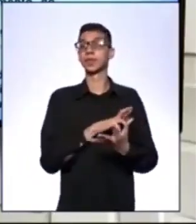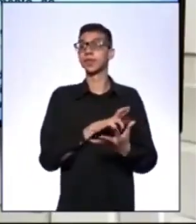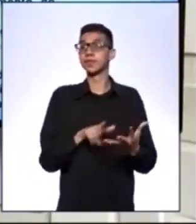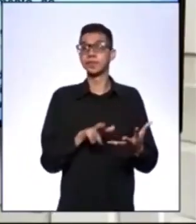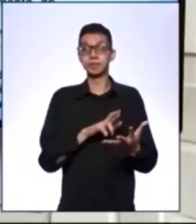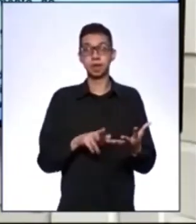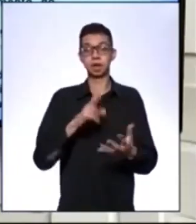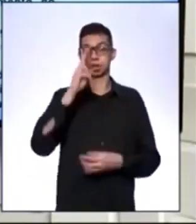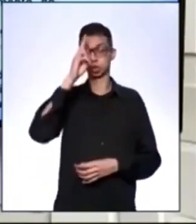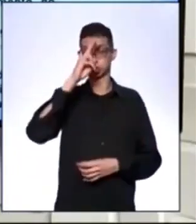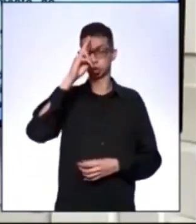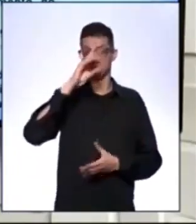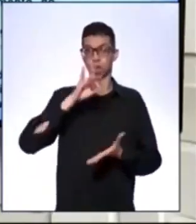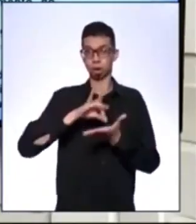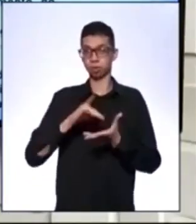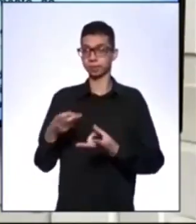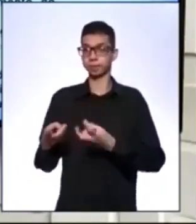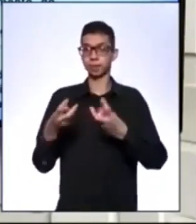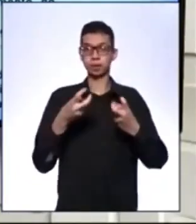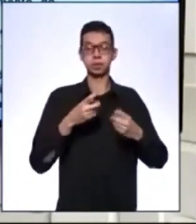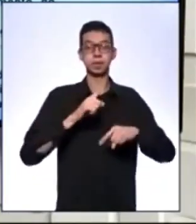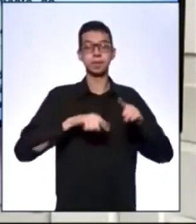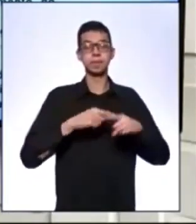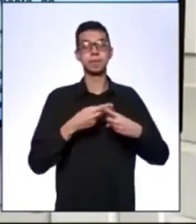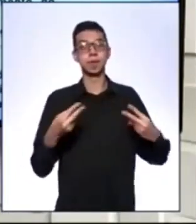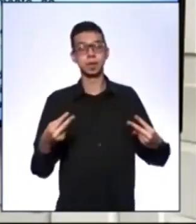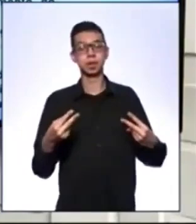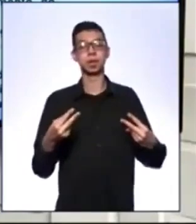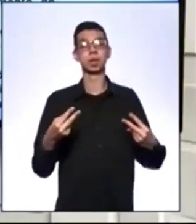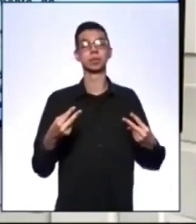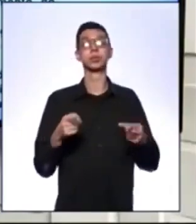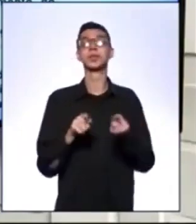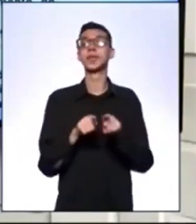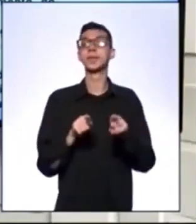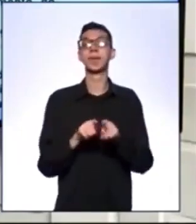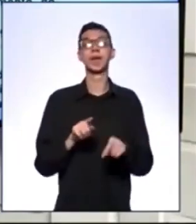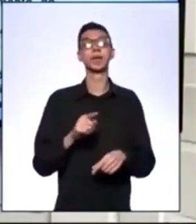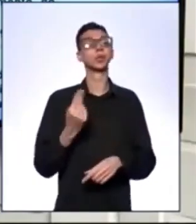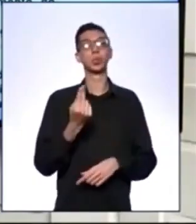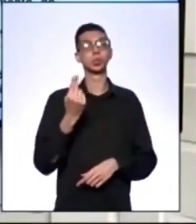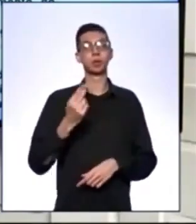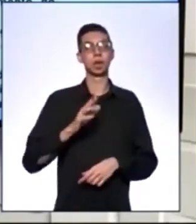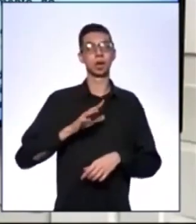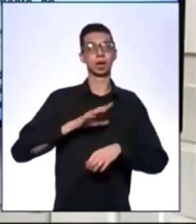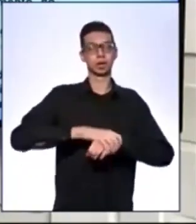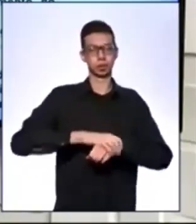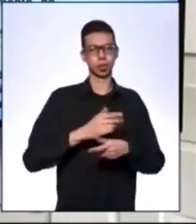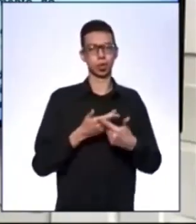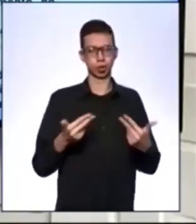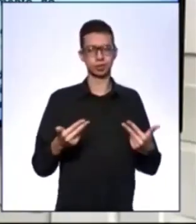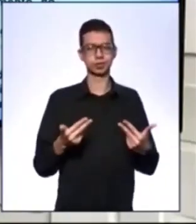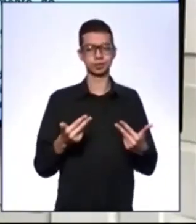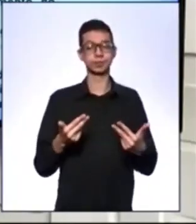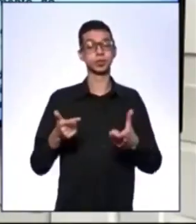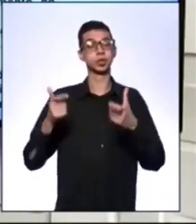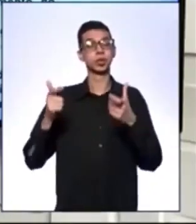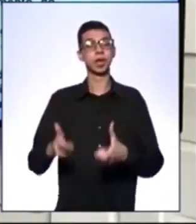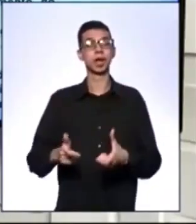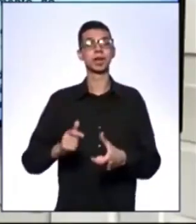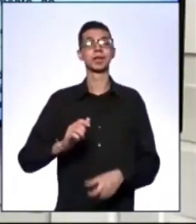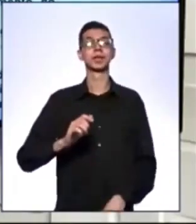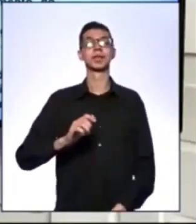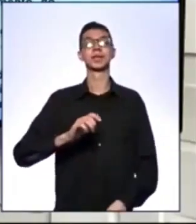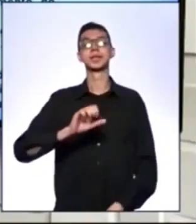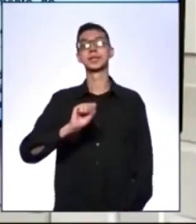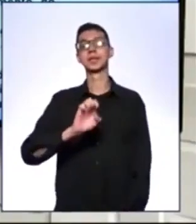fontes históricas, materiais e imateriais da presença humana na Serra da Capivara. Trabalho